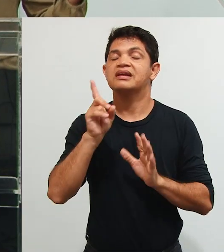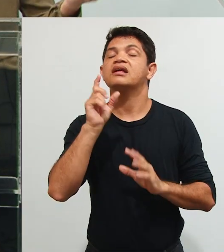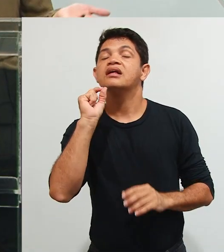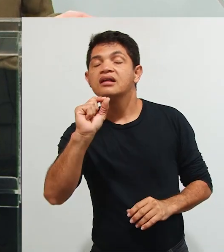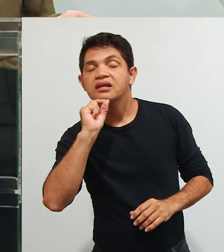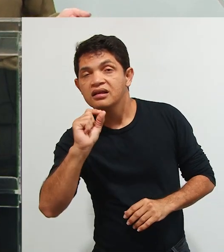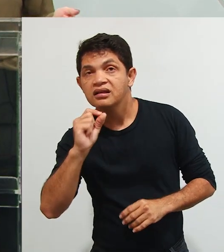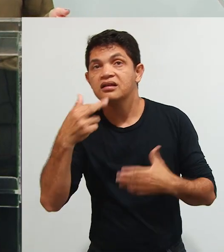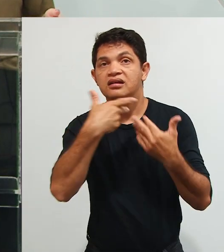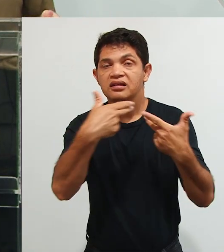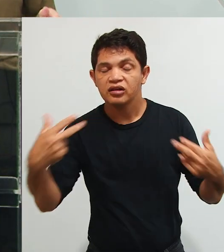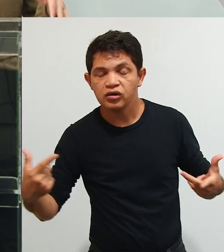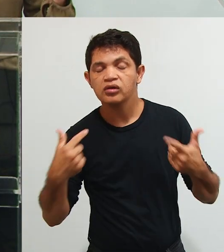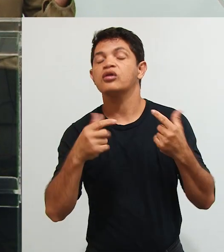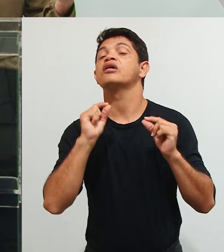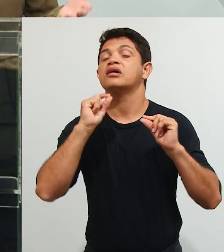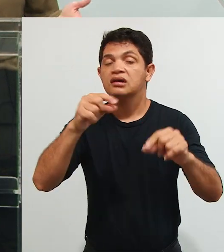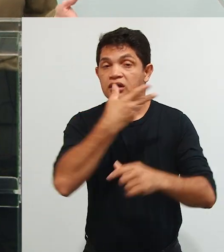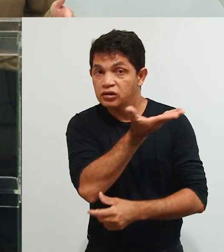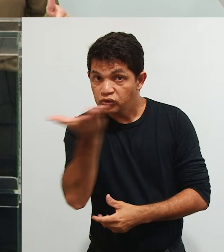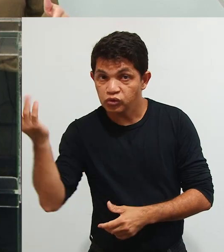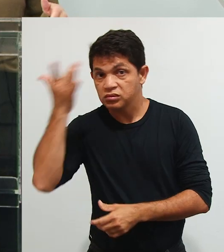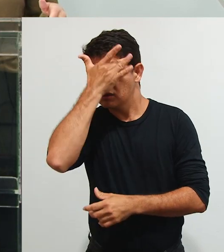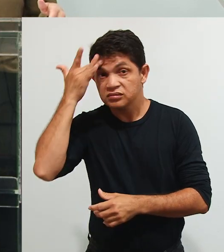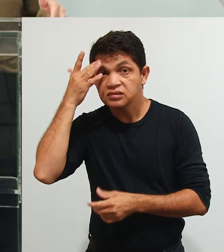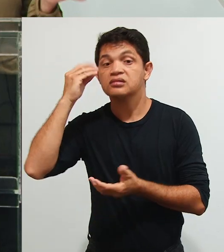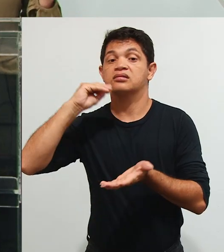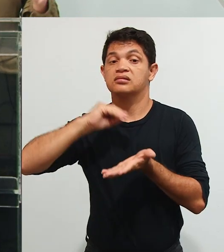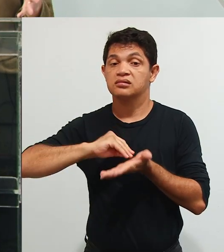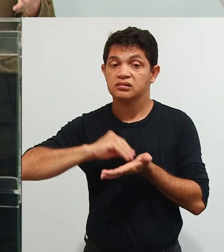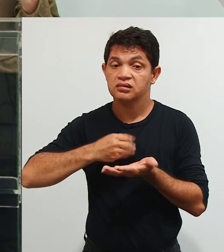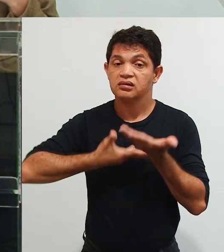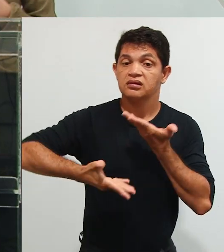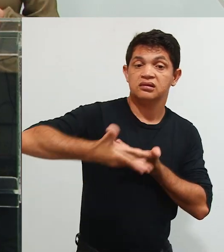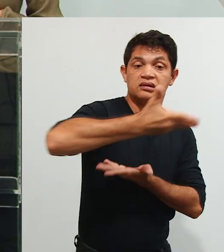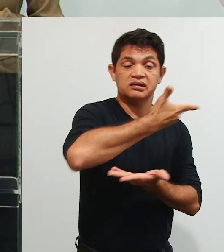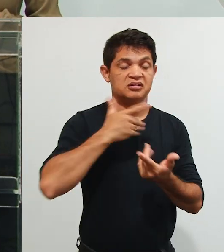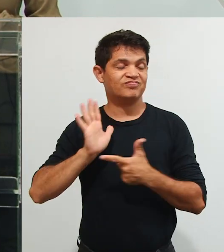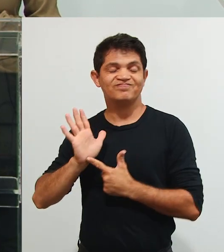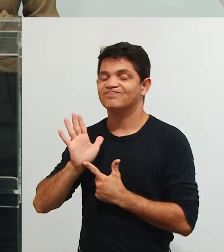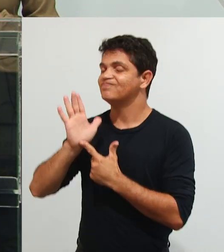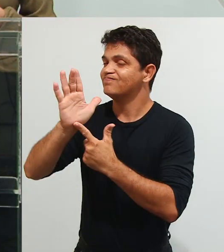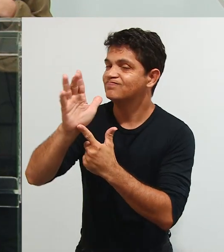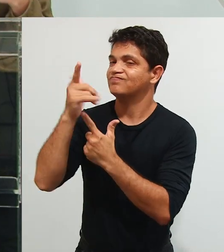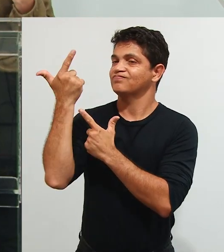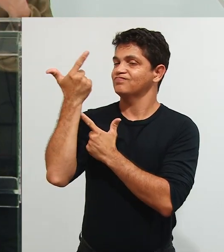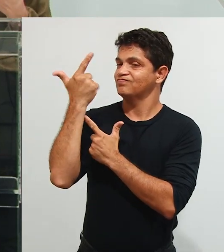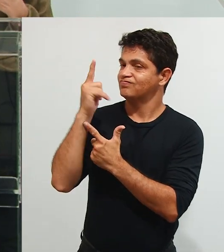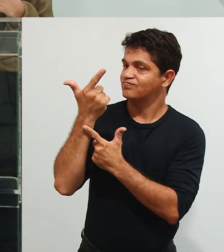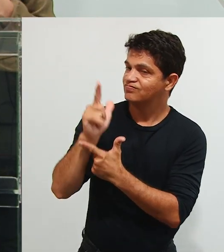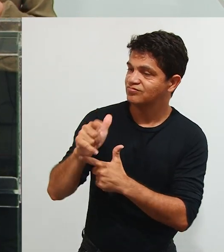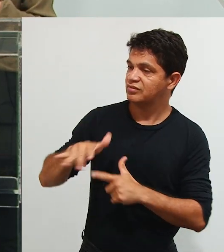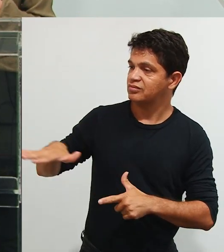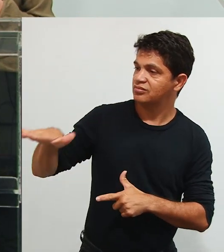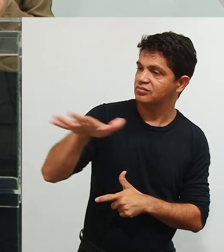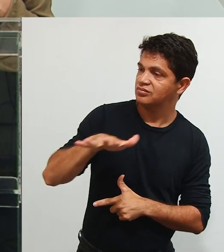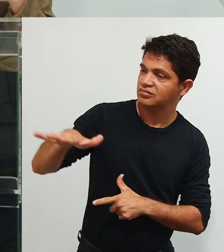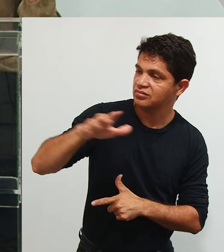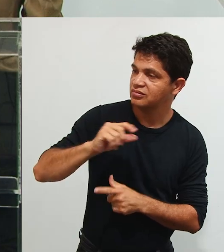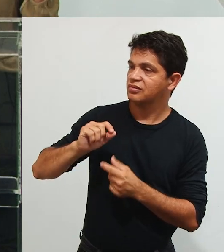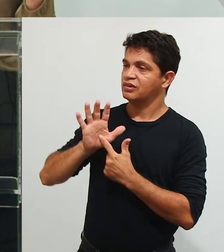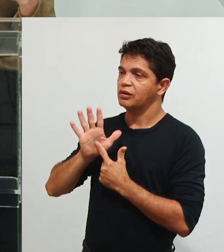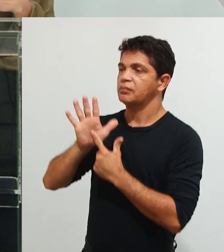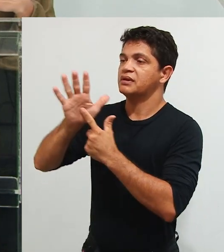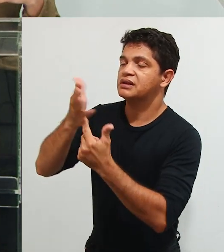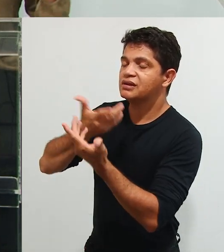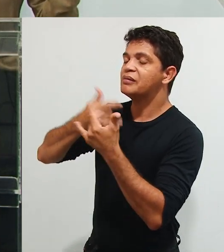devem ter também desafio, alguns de vocês, de manter a presença num espaço,